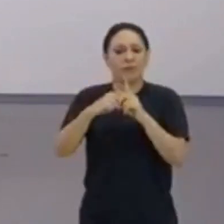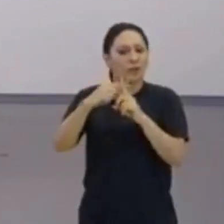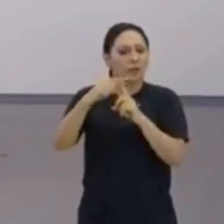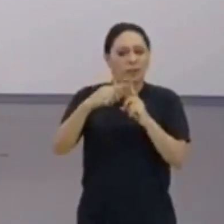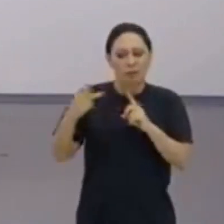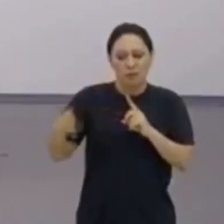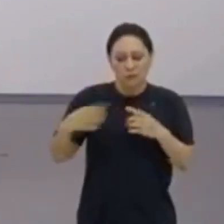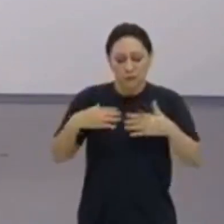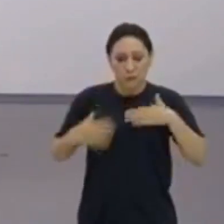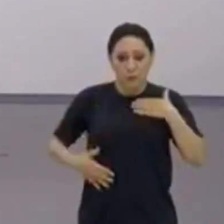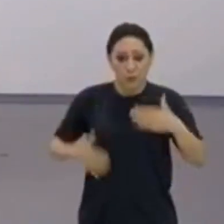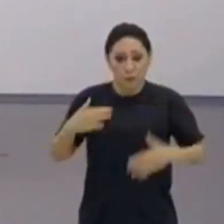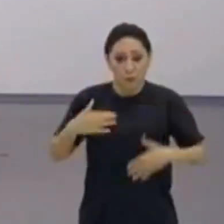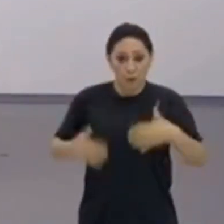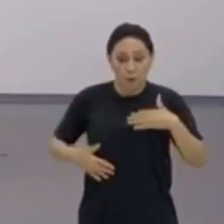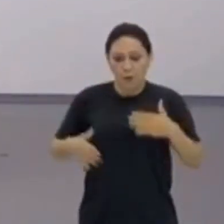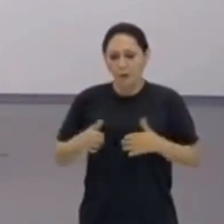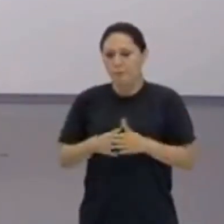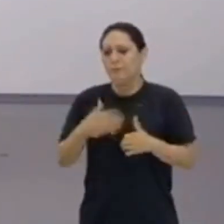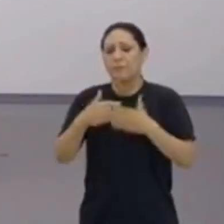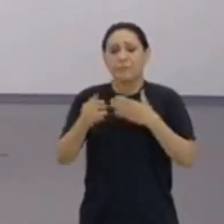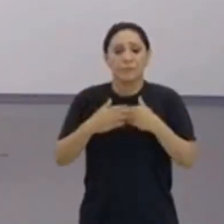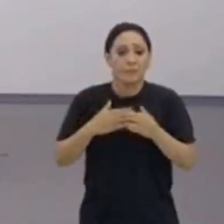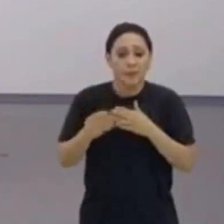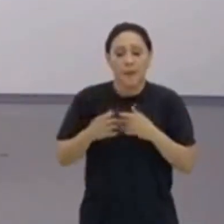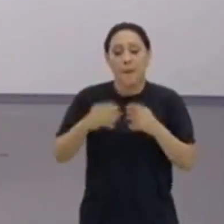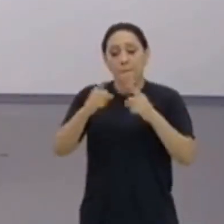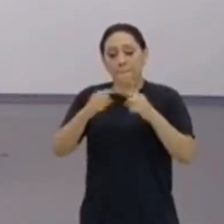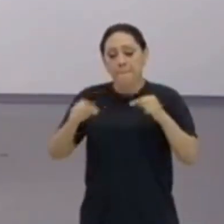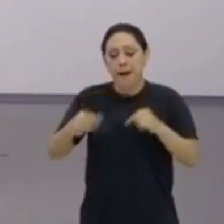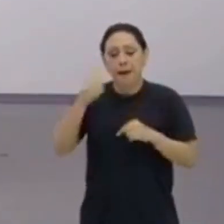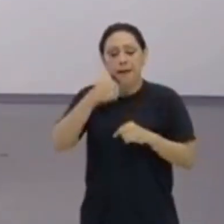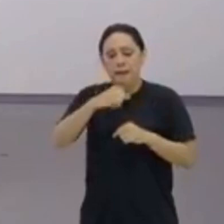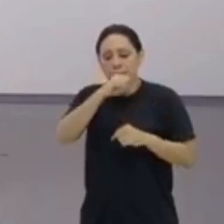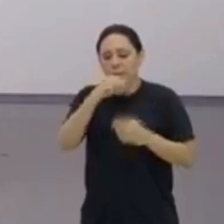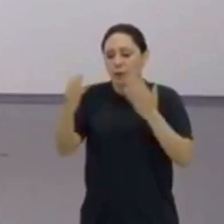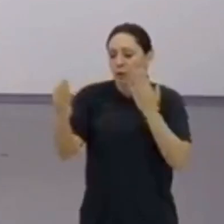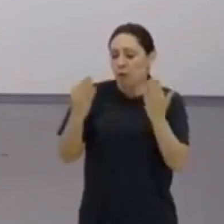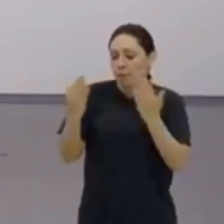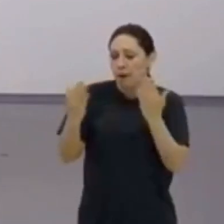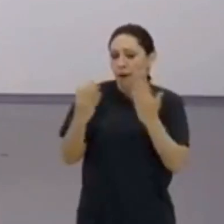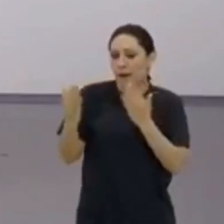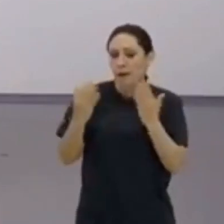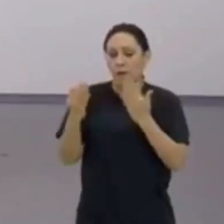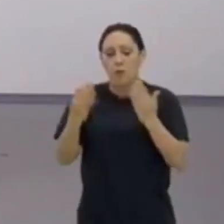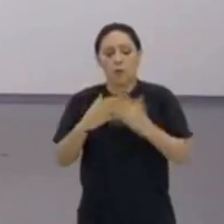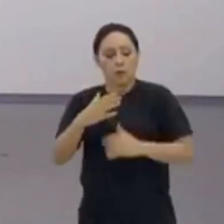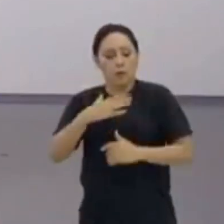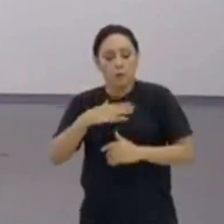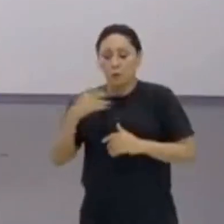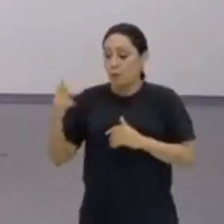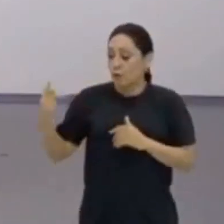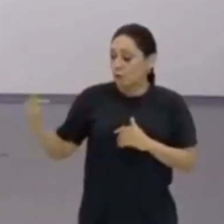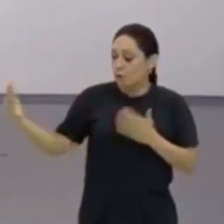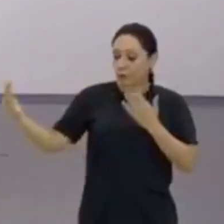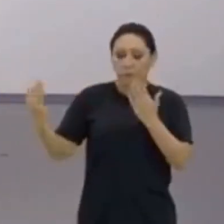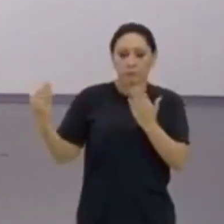corpo, a medição oficial, seja lá o que for, mas ela comparou a temperatura dela com a sua temperatura, nesse exato momento